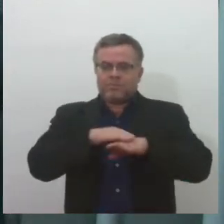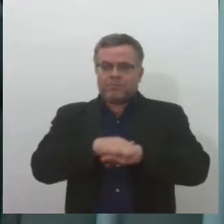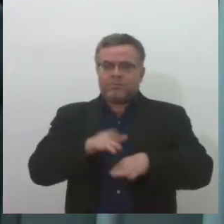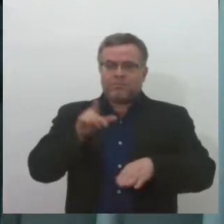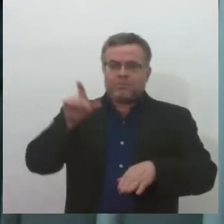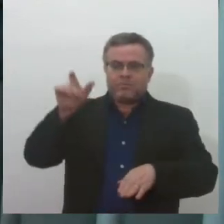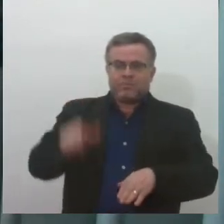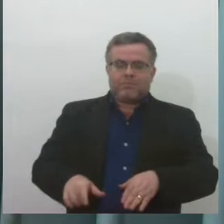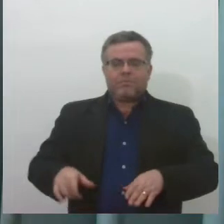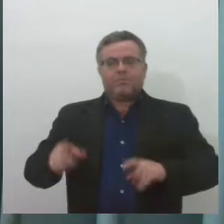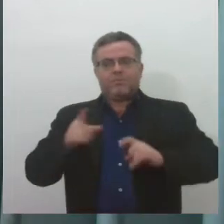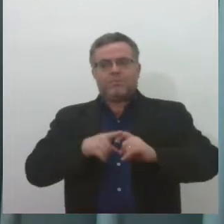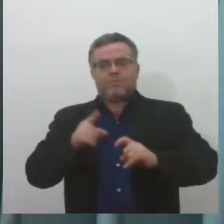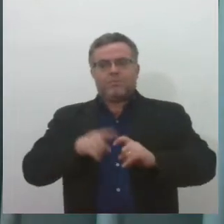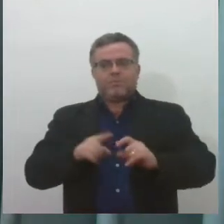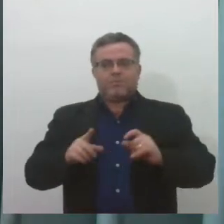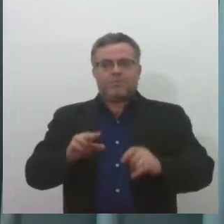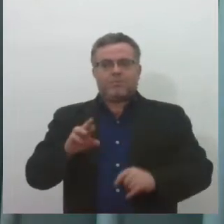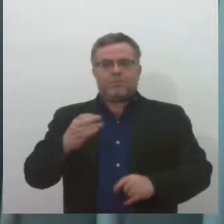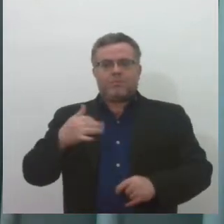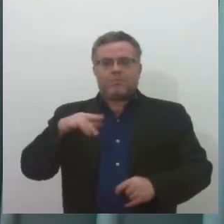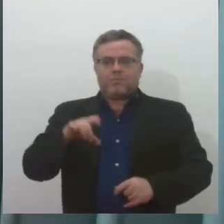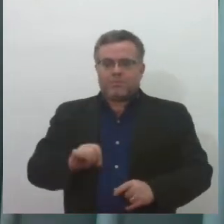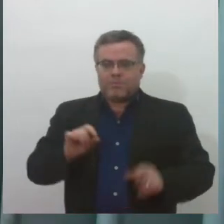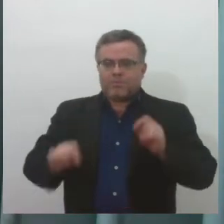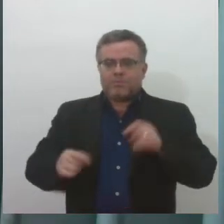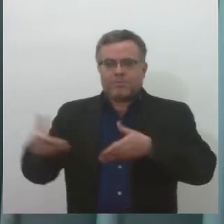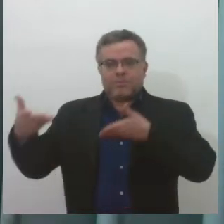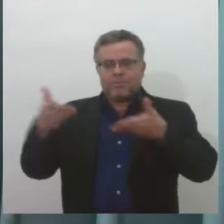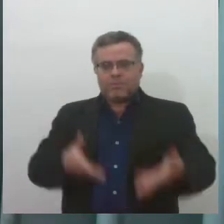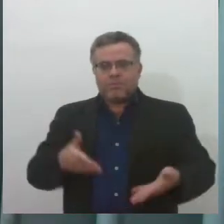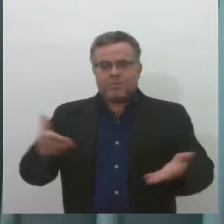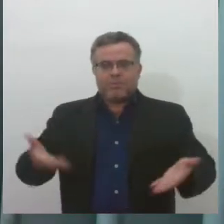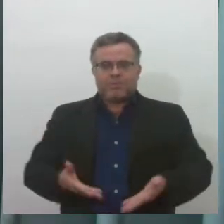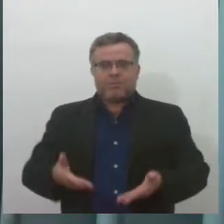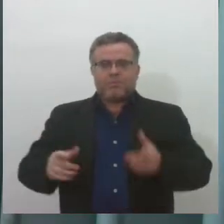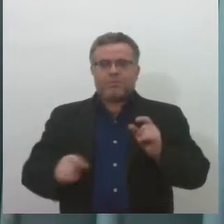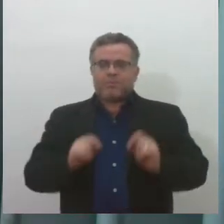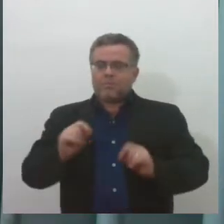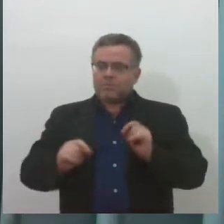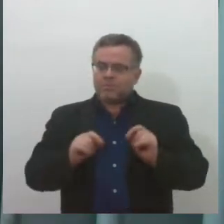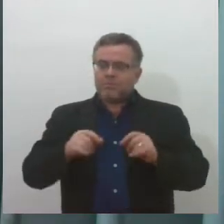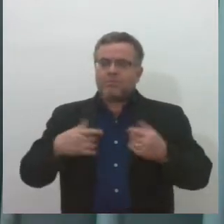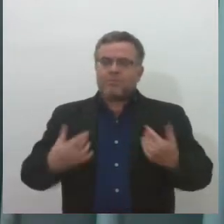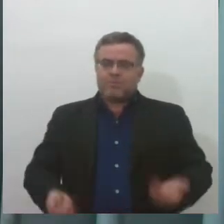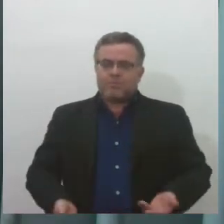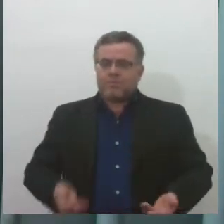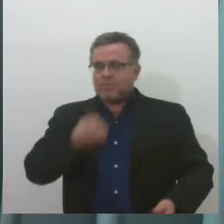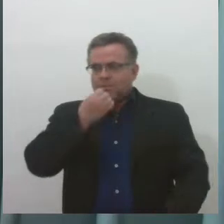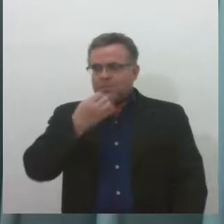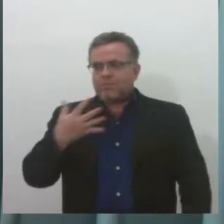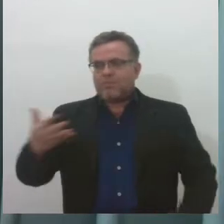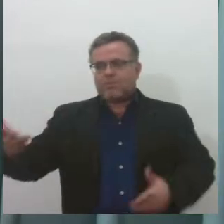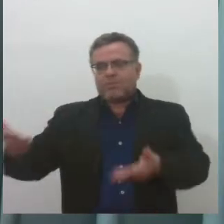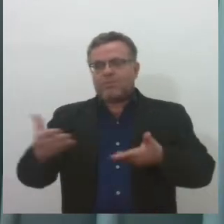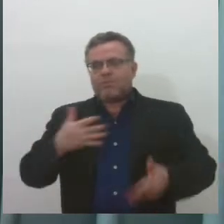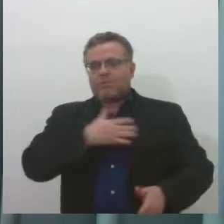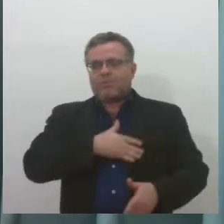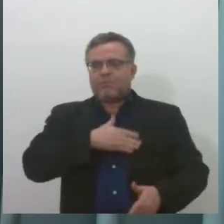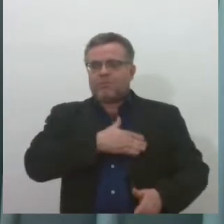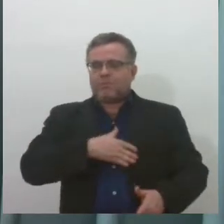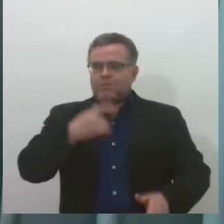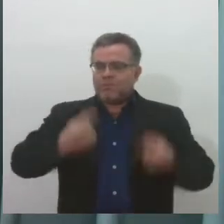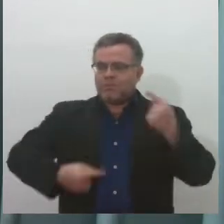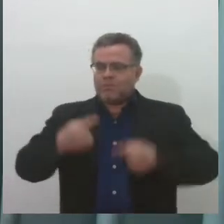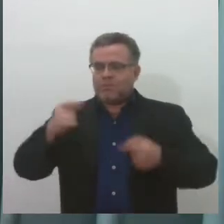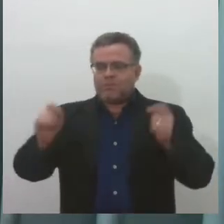com o pediatra Ricardo Gurgel Dr Ricardo seja muito bem vindo ao jornal da leve a segunda edição muito bom recebê-lo aqui para tratar de um